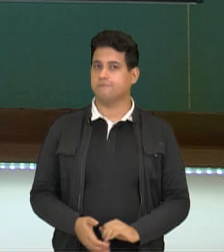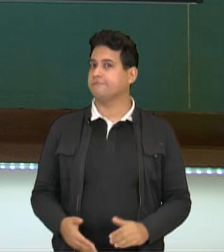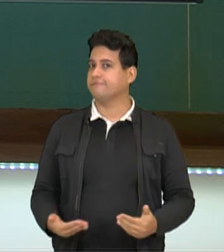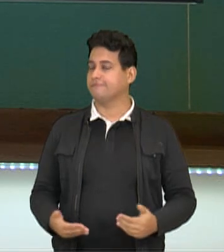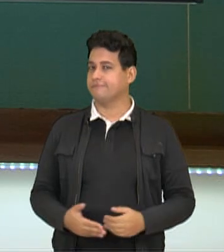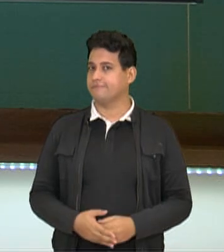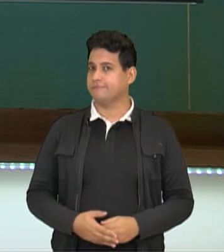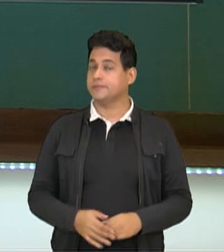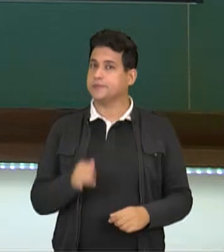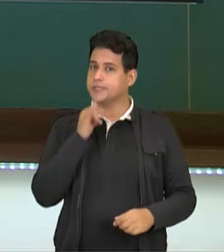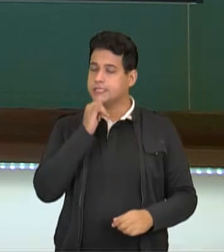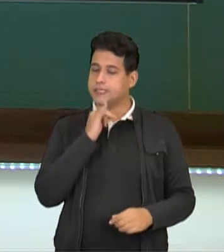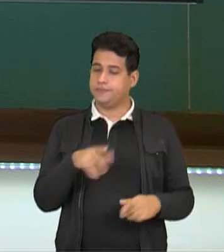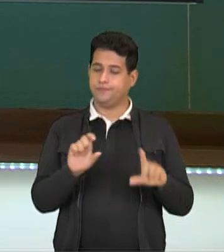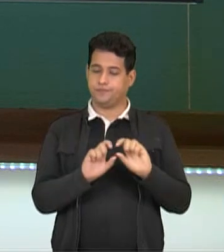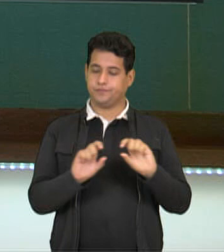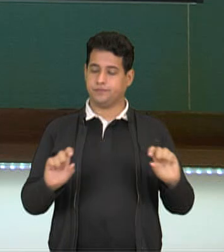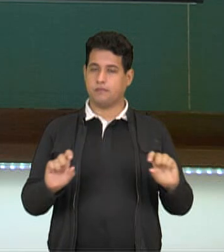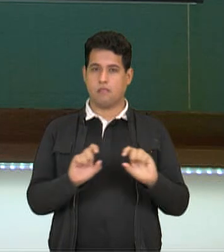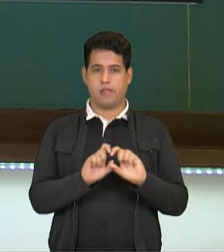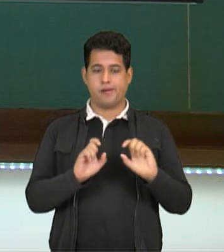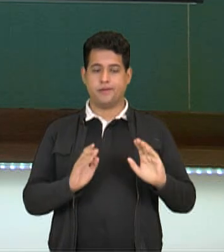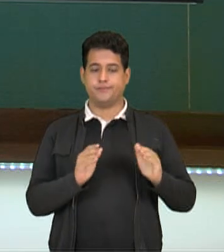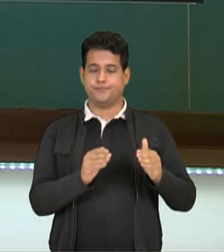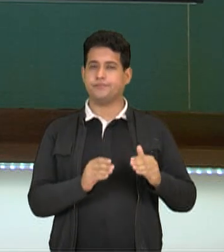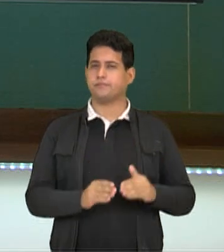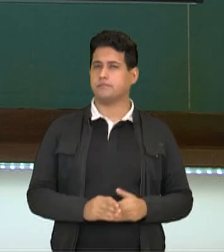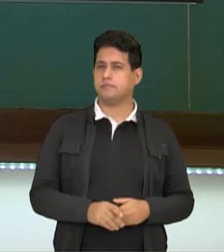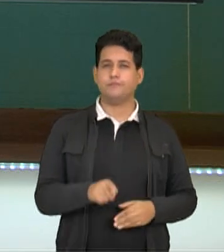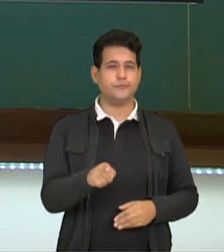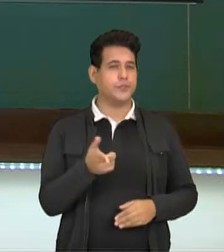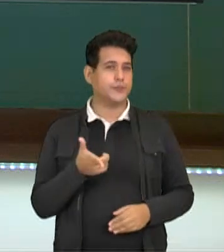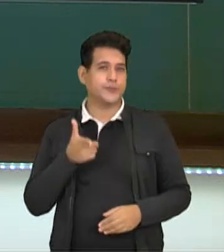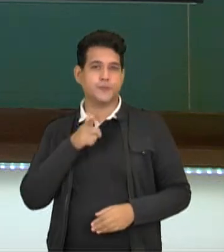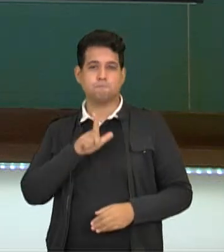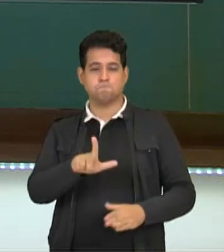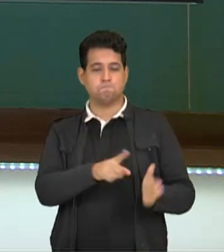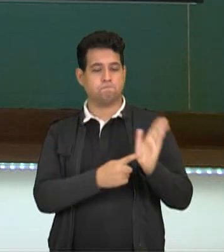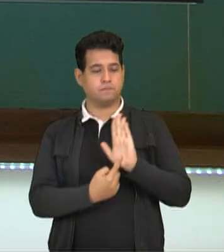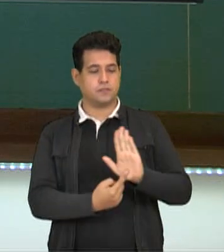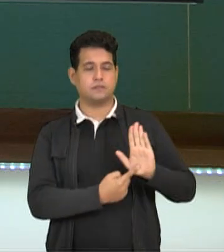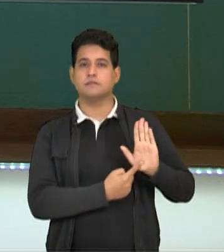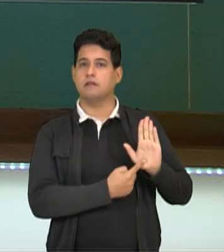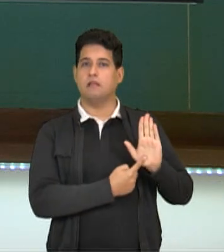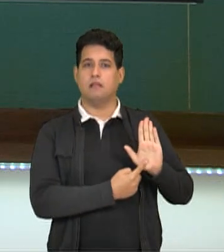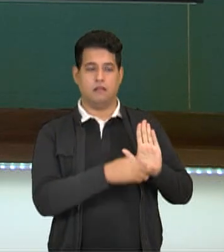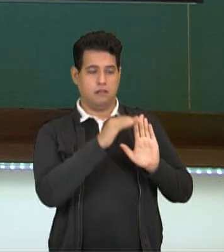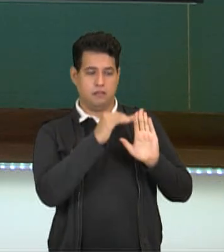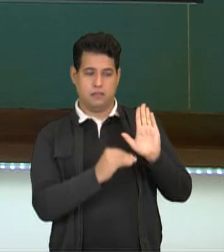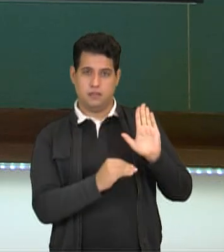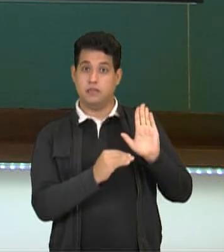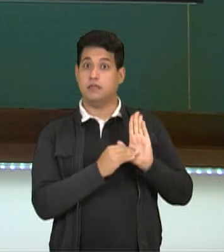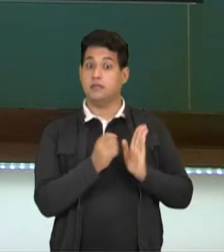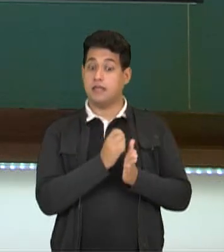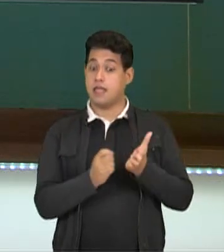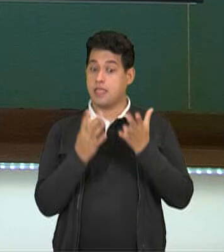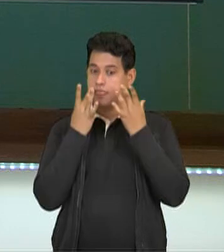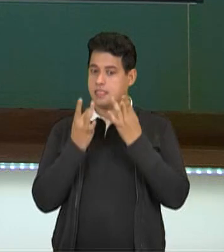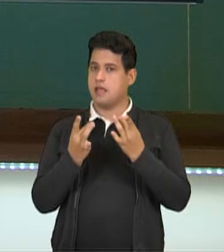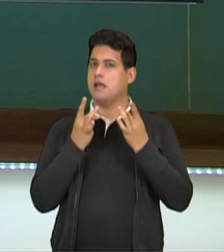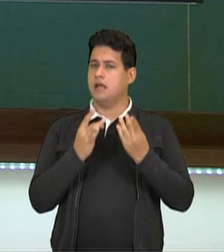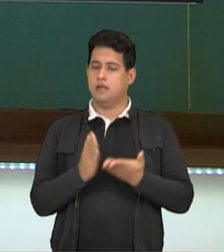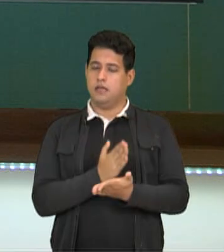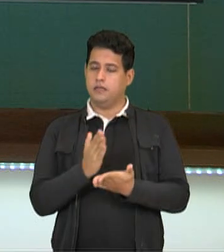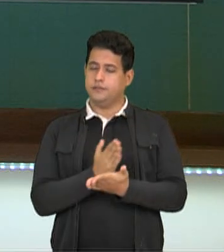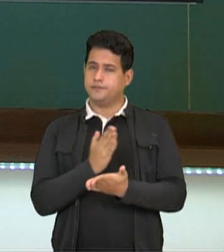E aí, de acordo com esse trecho aqui em específico, você conseguiu destacar as sentenças? Escreva com atenção no seu